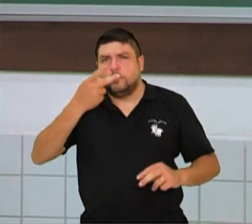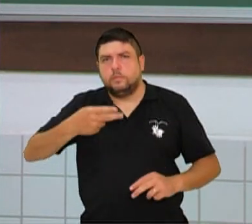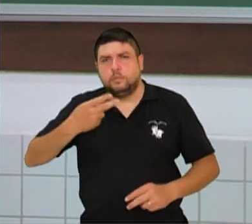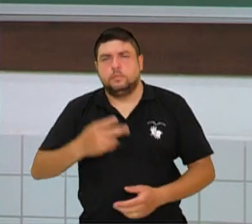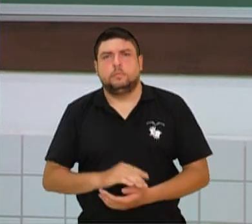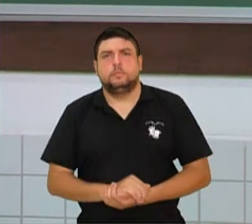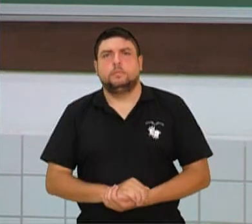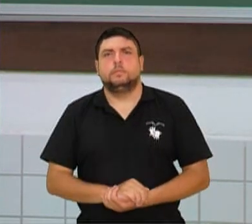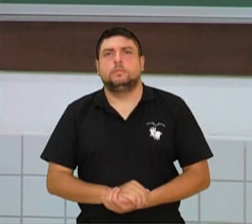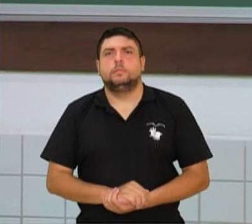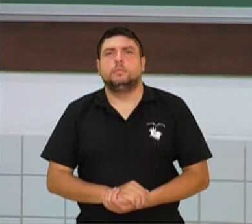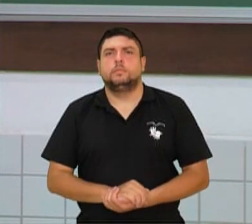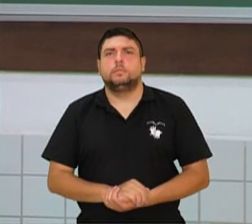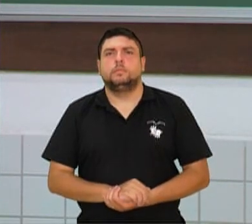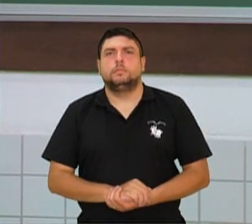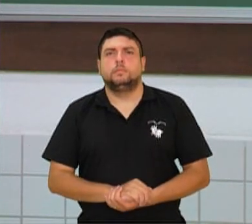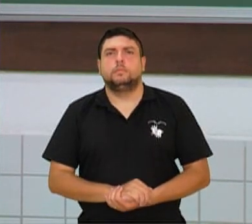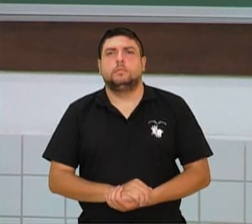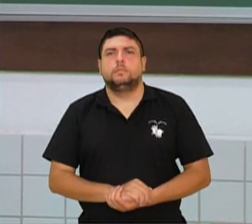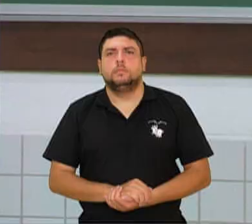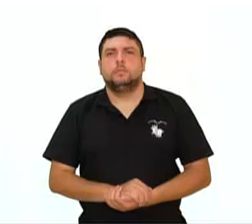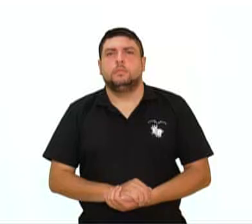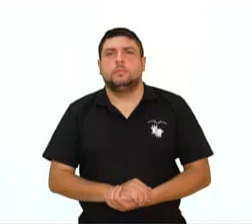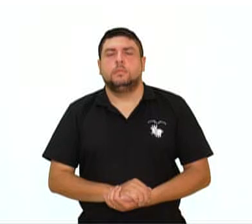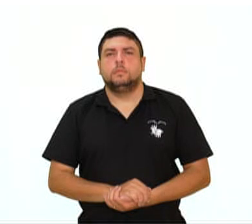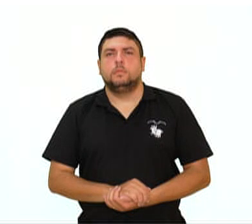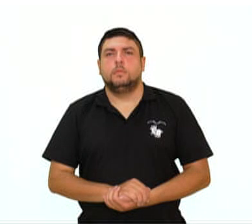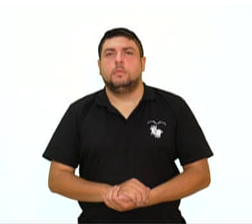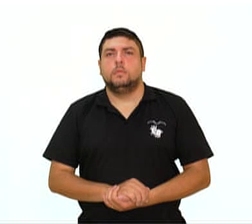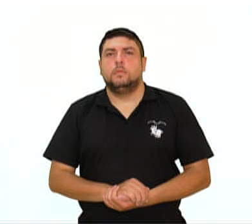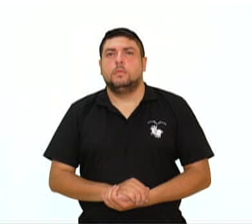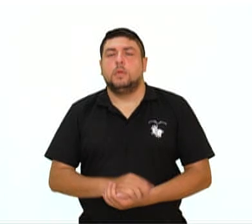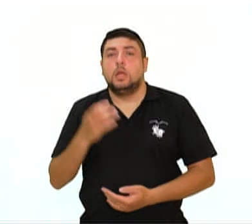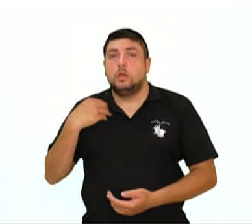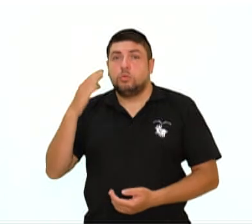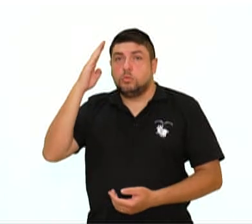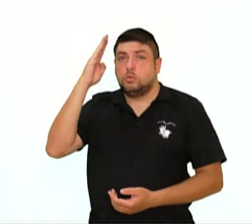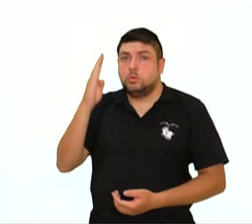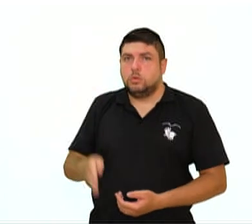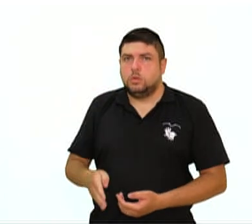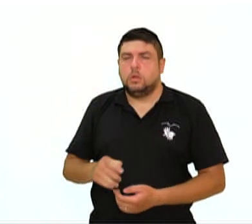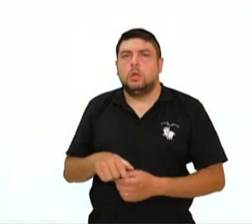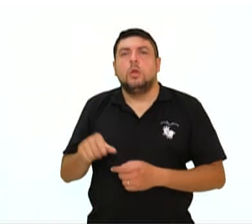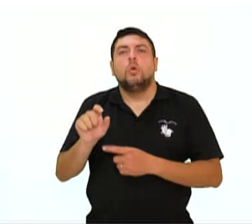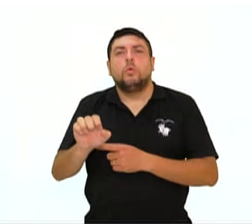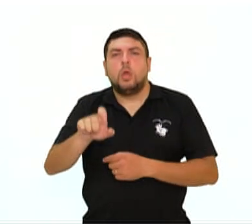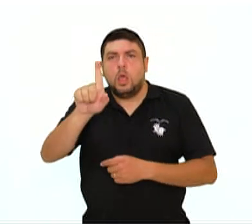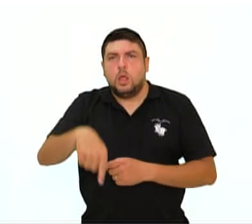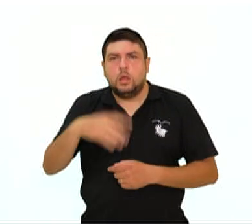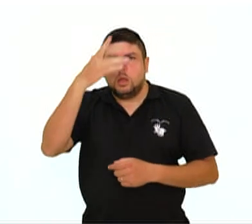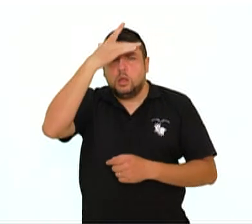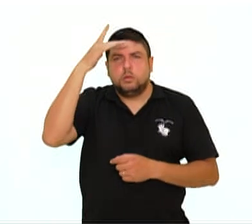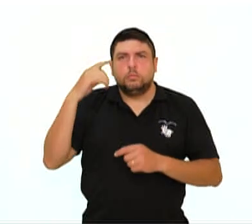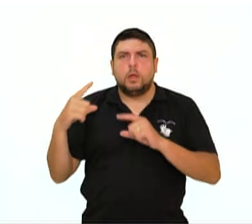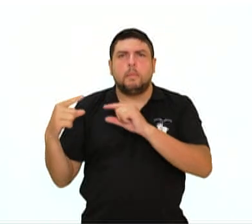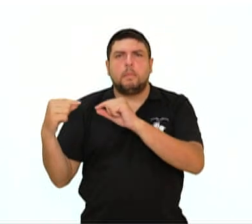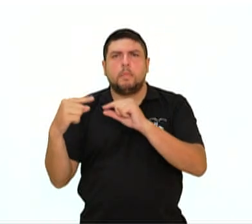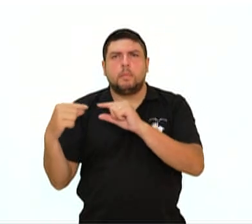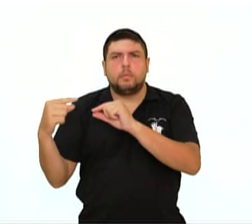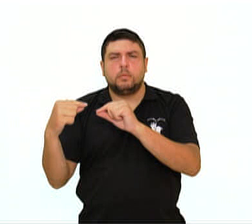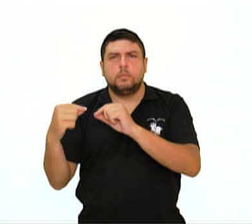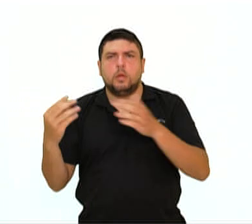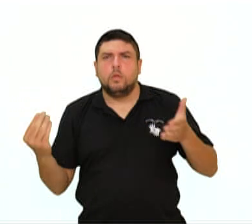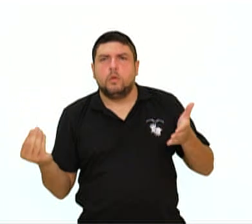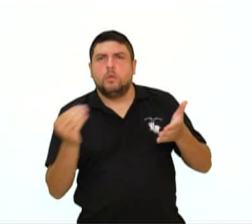é falado. Discurso direto. É o discurso em que a fala das personagens é reproduzido no